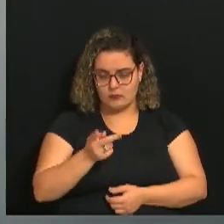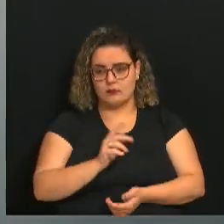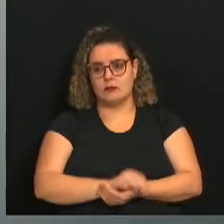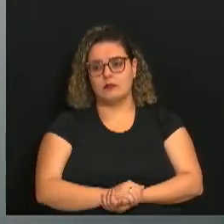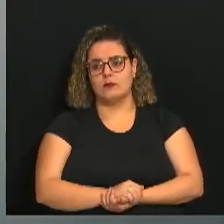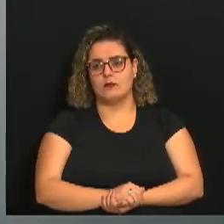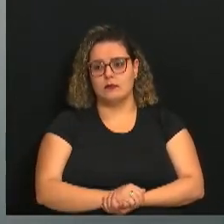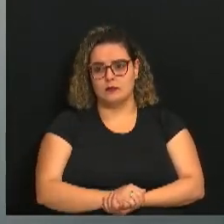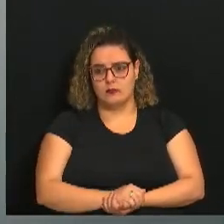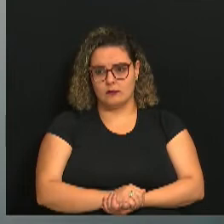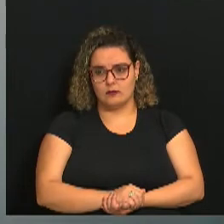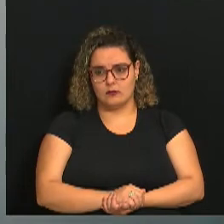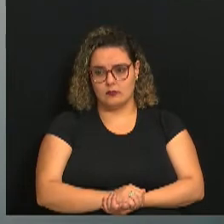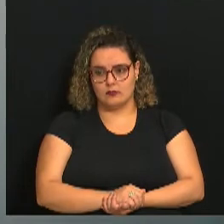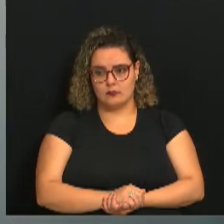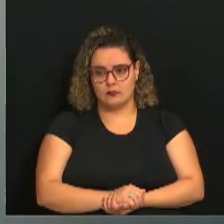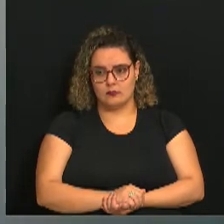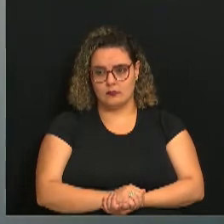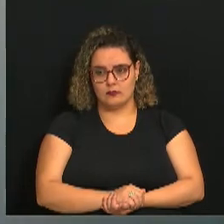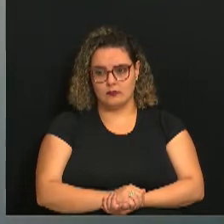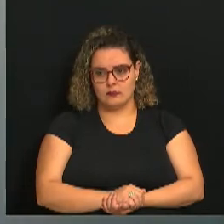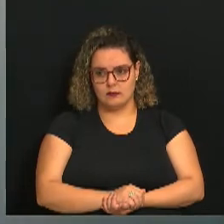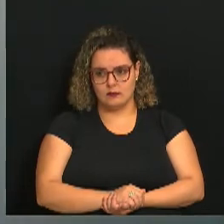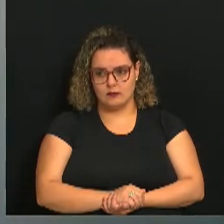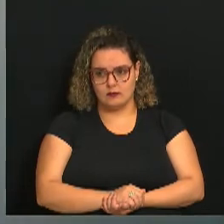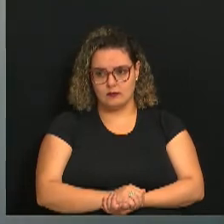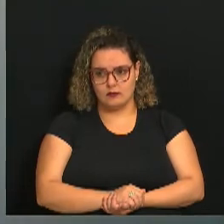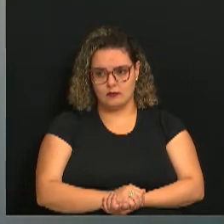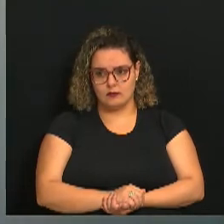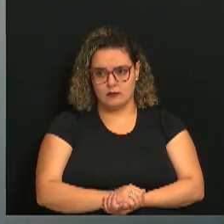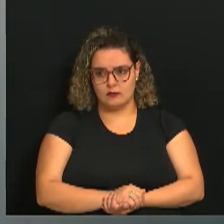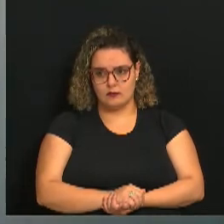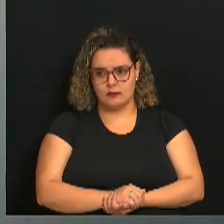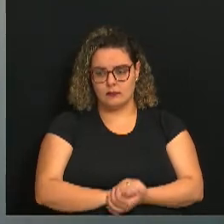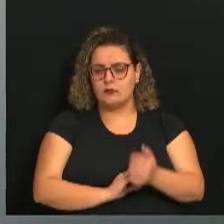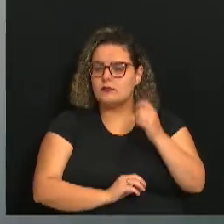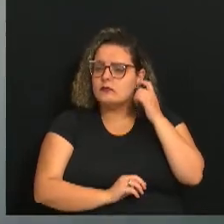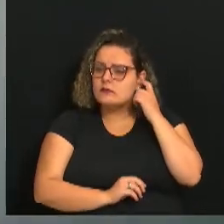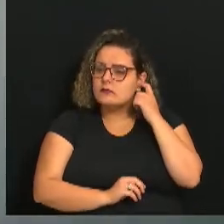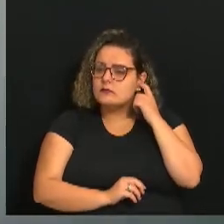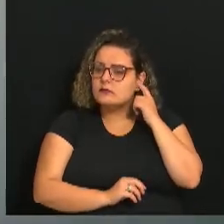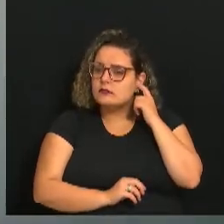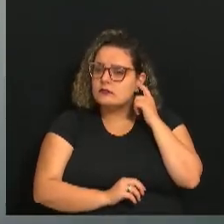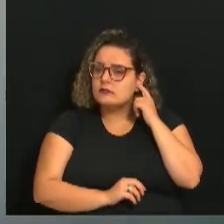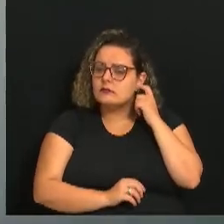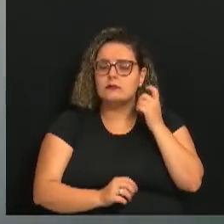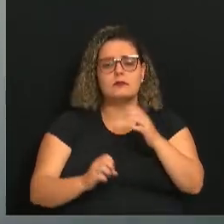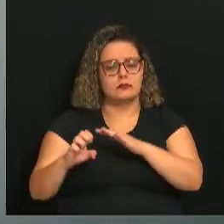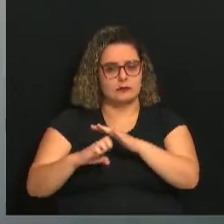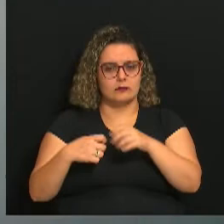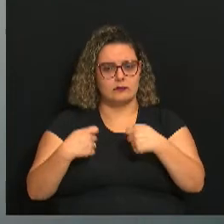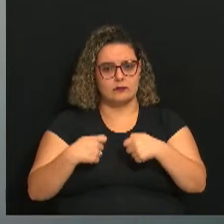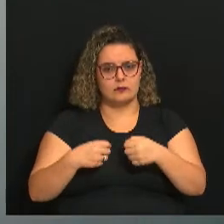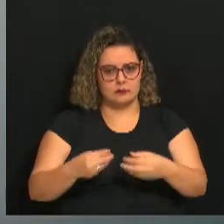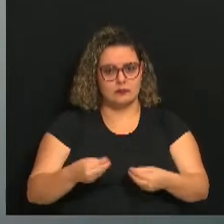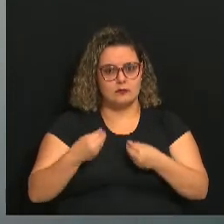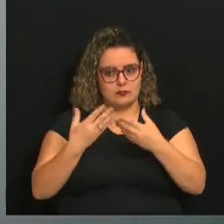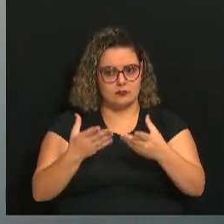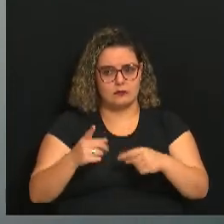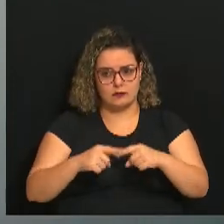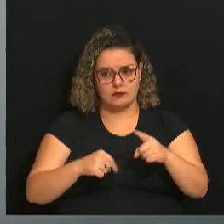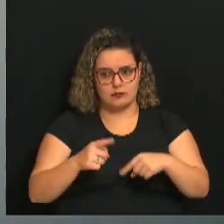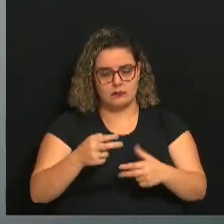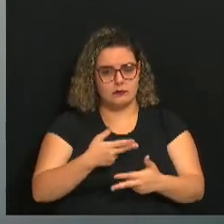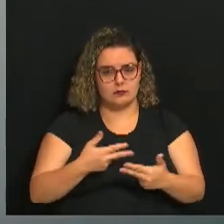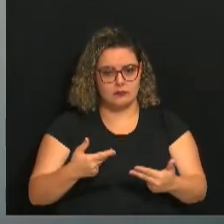porque o contrato com a empresa também está previsto o fornecimento de alguns materiais. Então, a empresa teve dificuldade